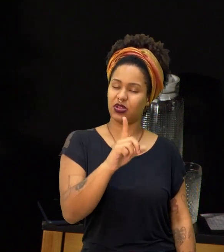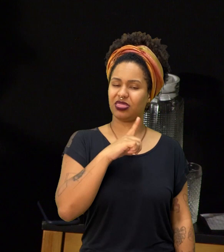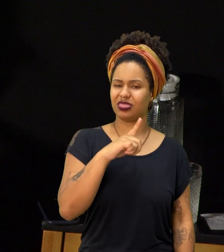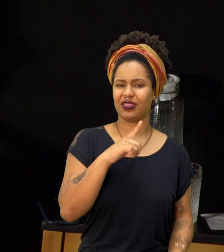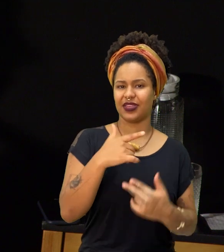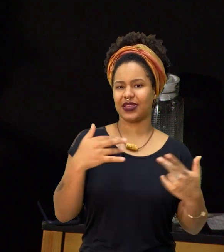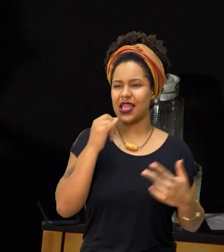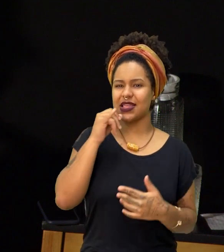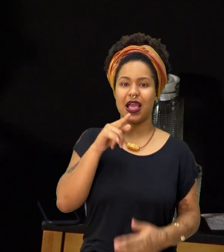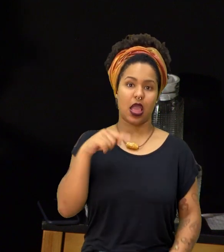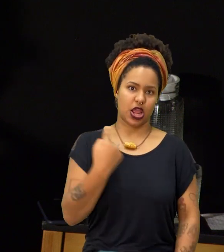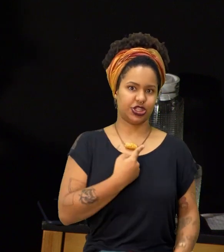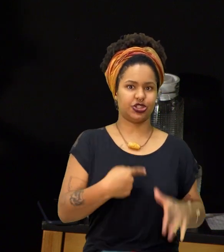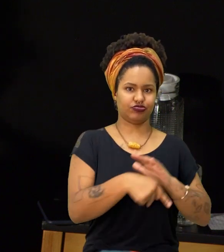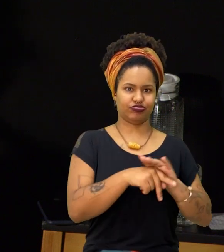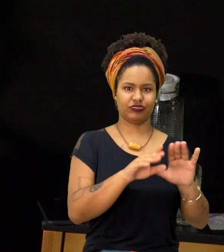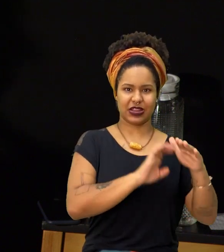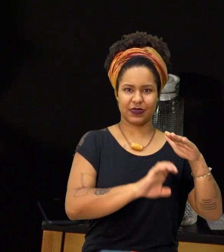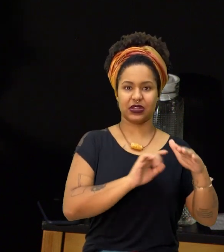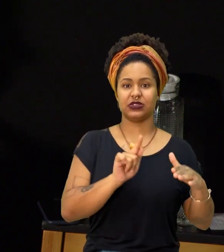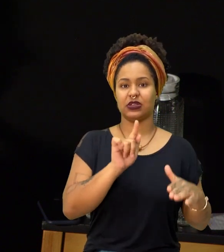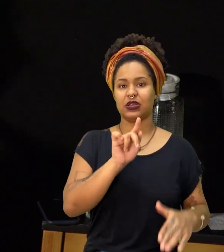no Greenpeace e tinha a campanha toda de Brent